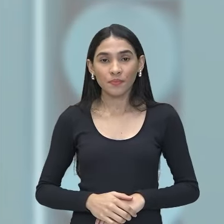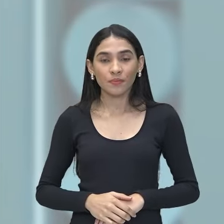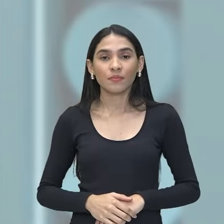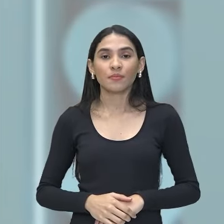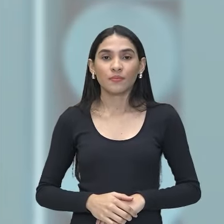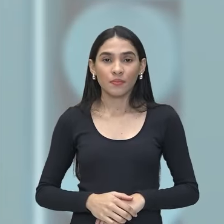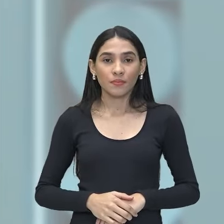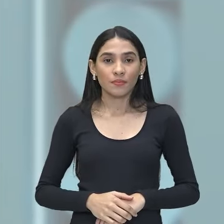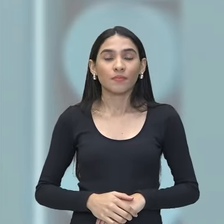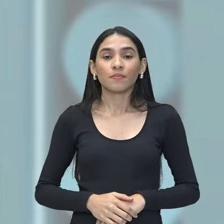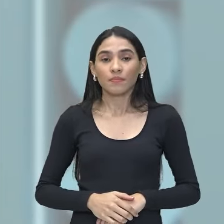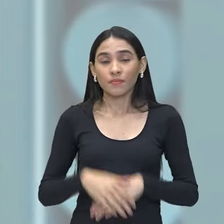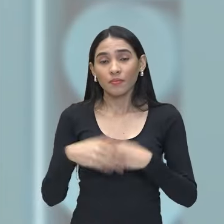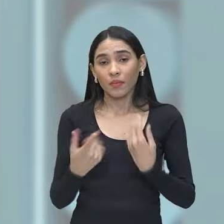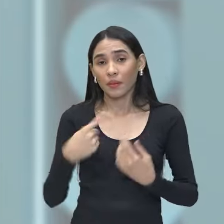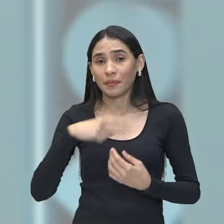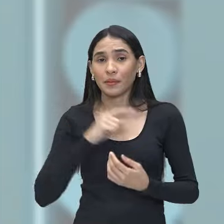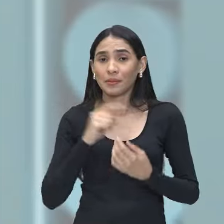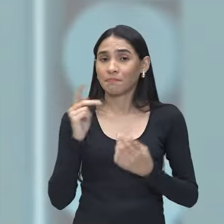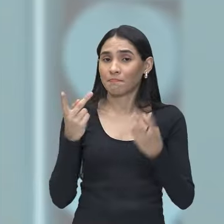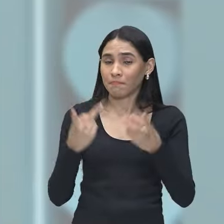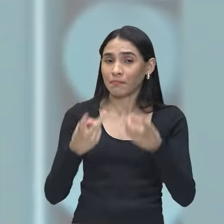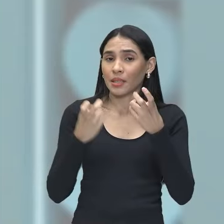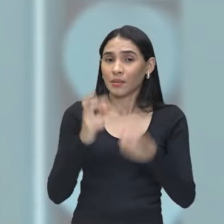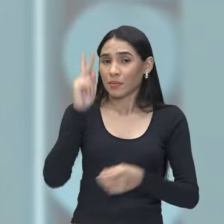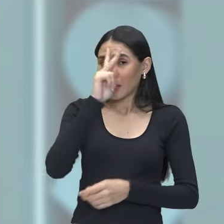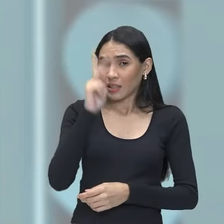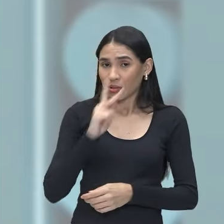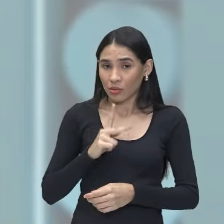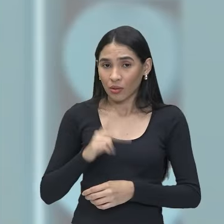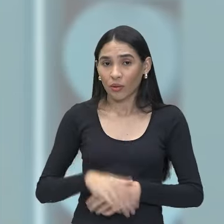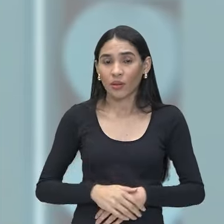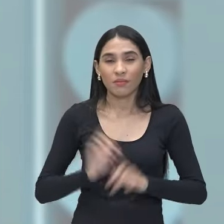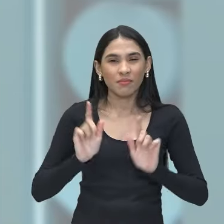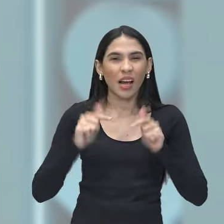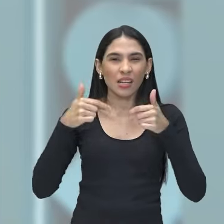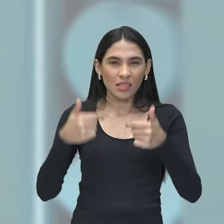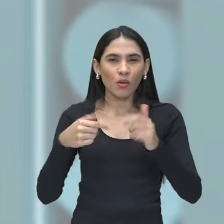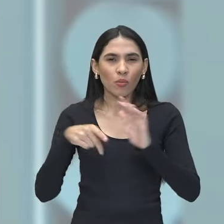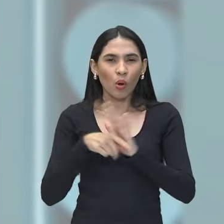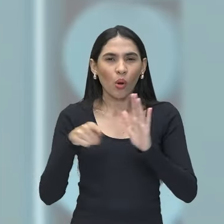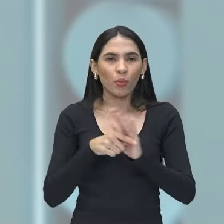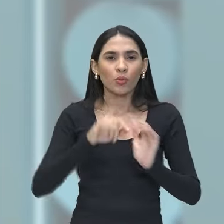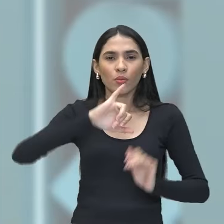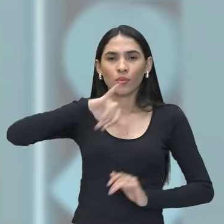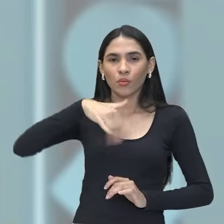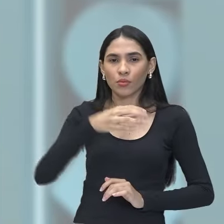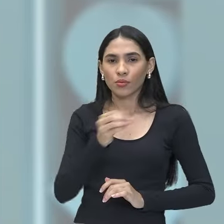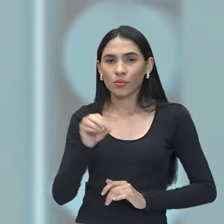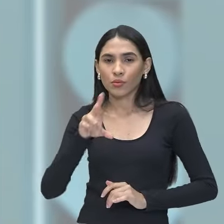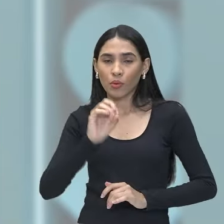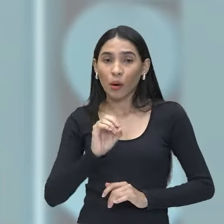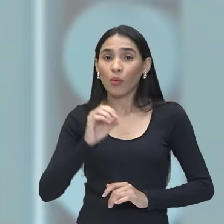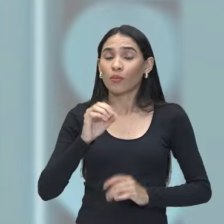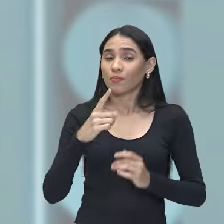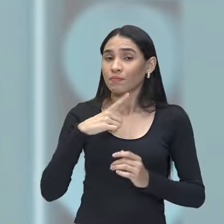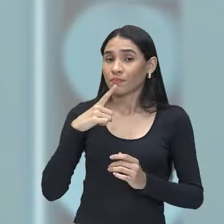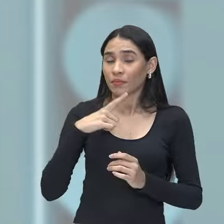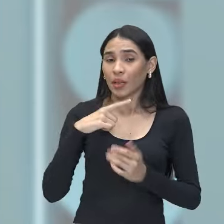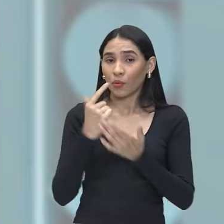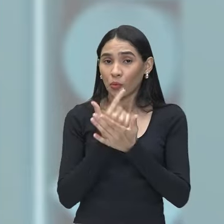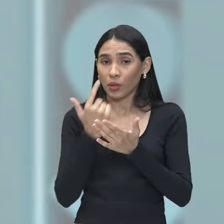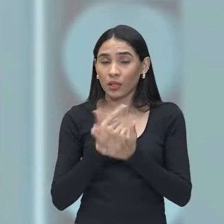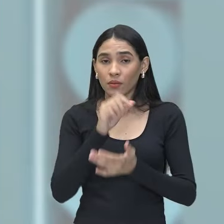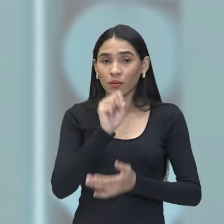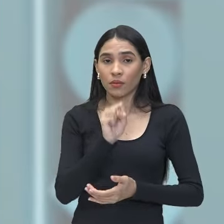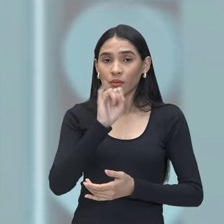de ser um herói, conforme nós podemos ter aí, a partir das ações dele, então, temos uma sinopse do que